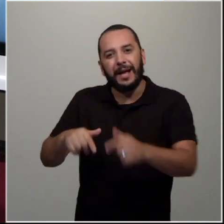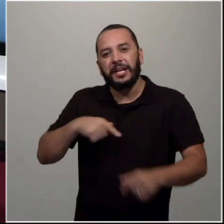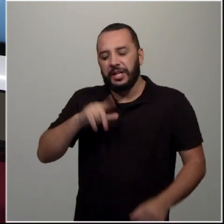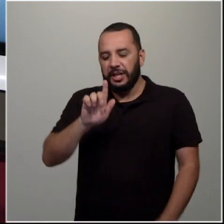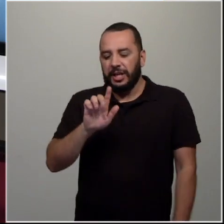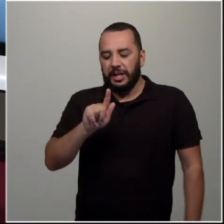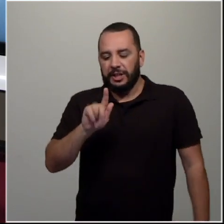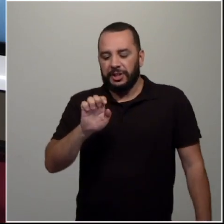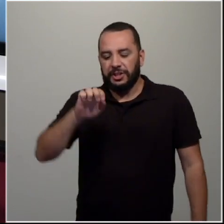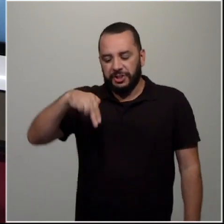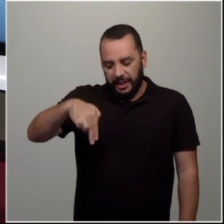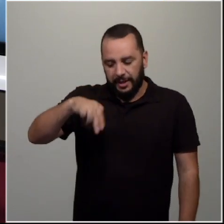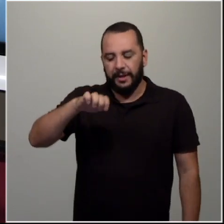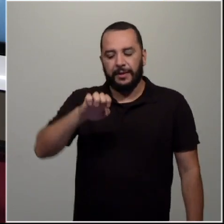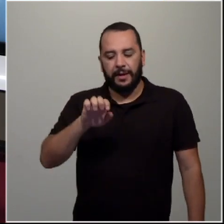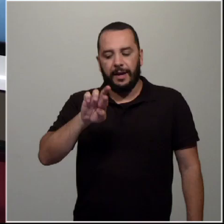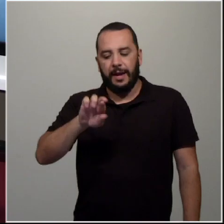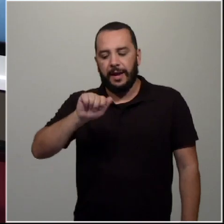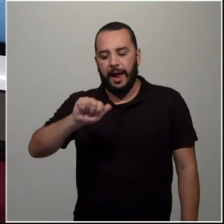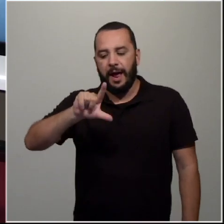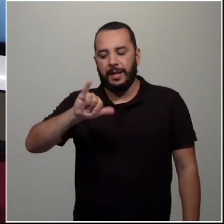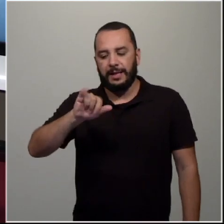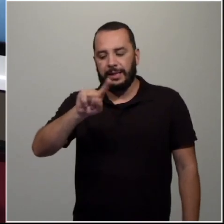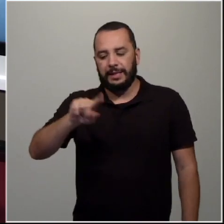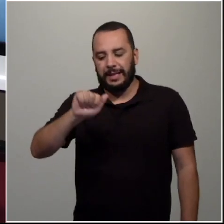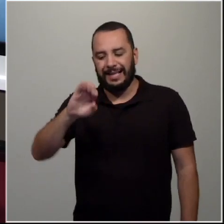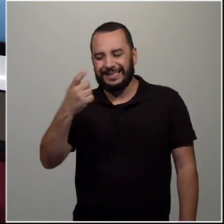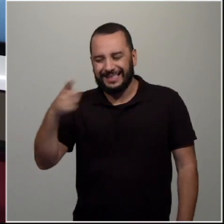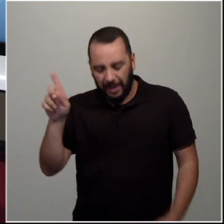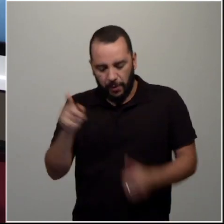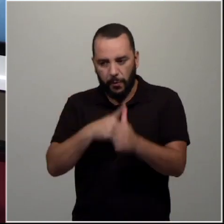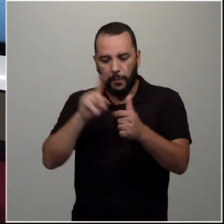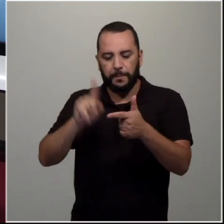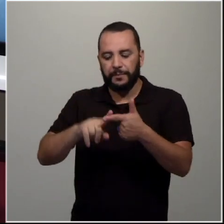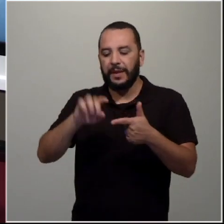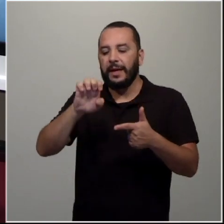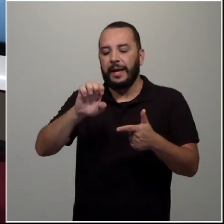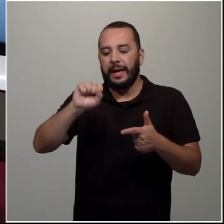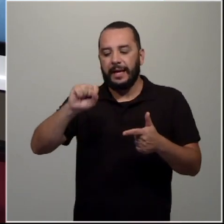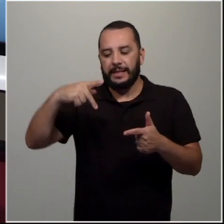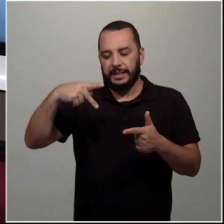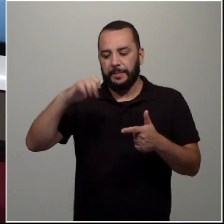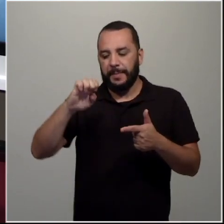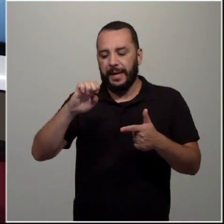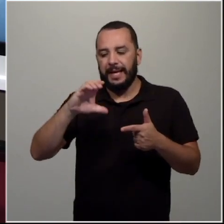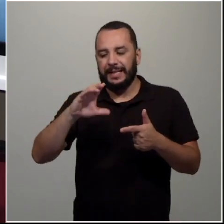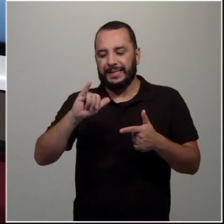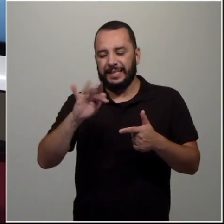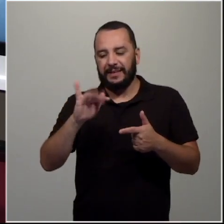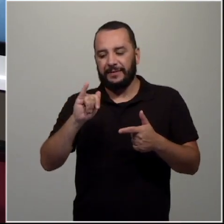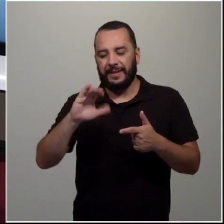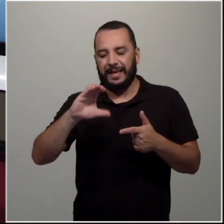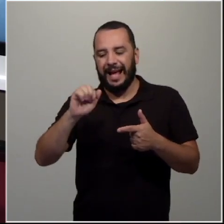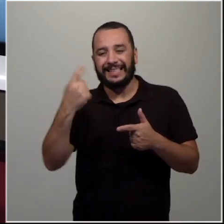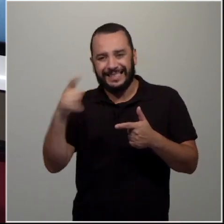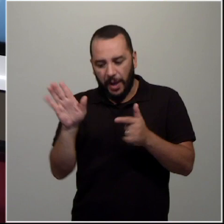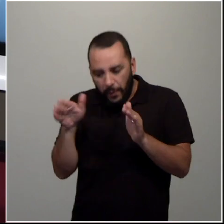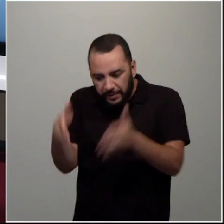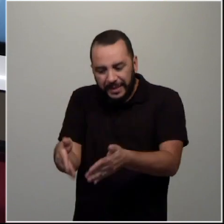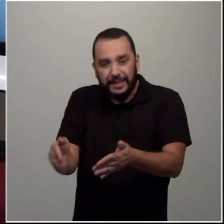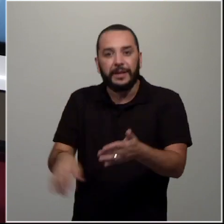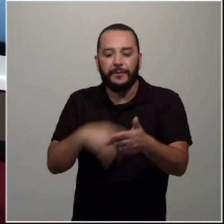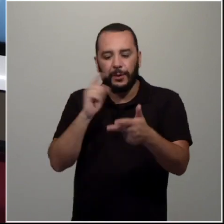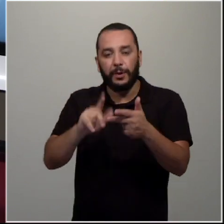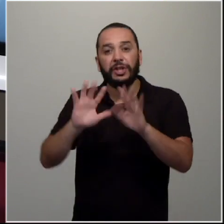com especificação você vai ajudá-los né lembro vocês devem lembrar do momento da aula que a gente tratou sobre resolução de